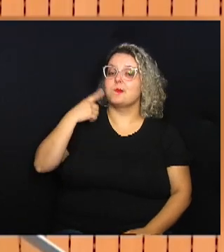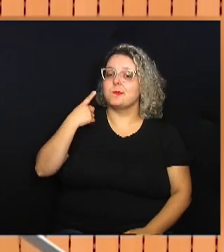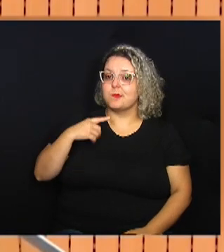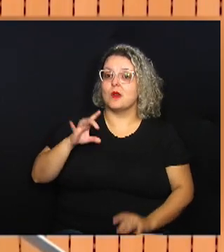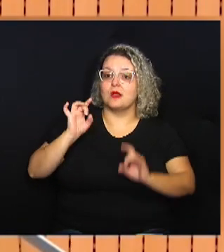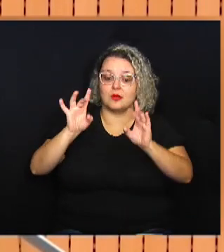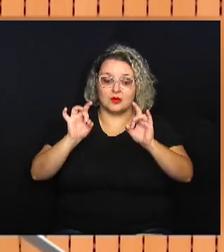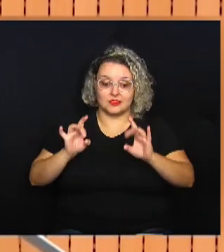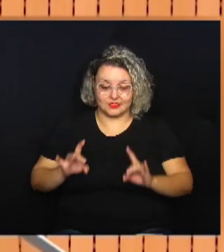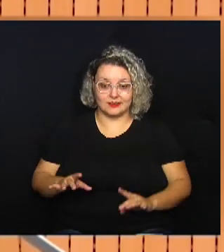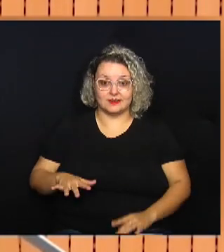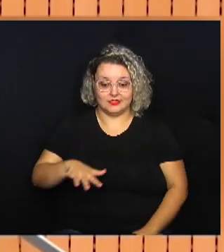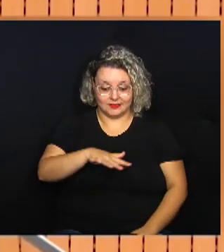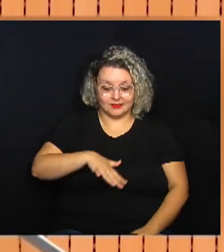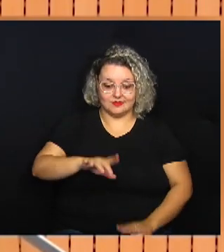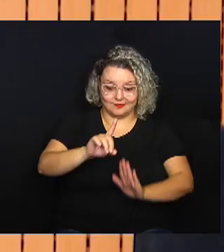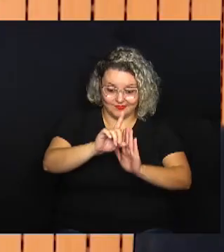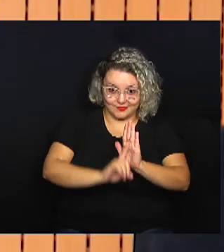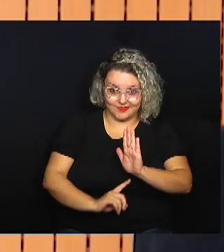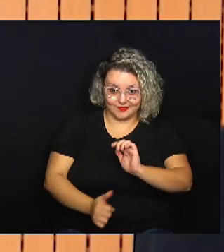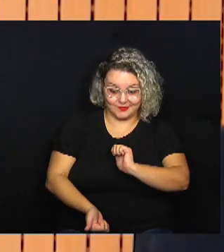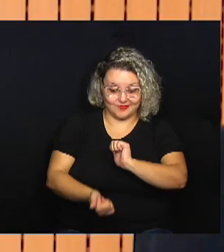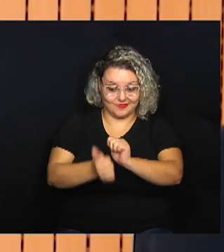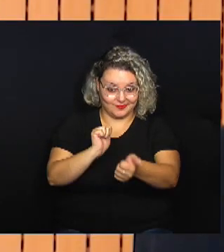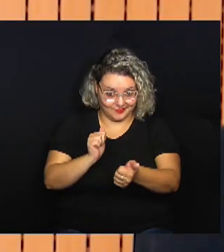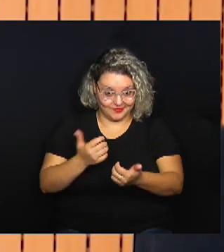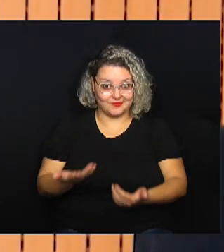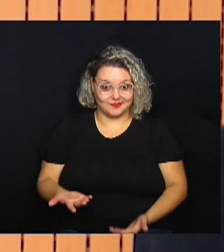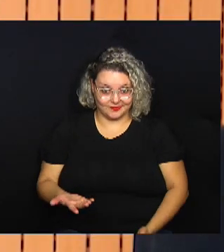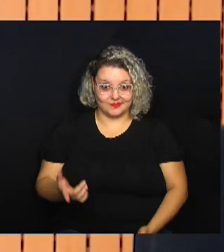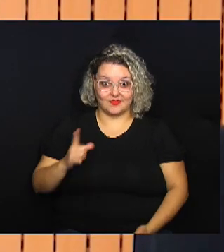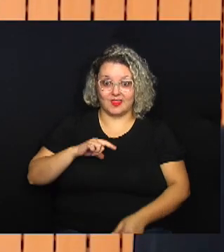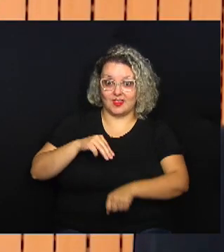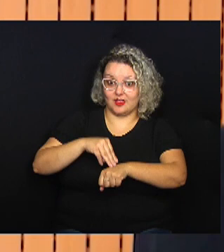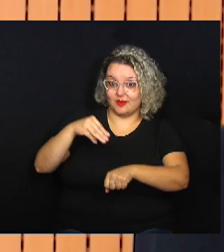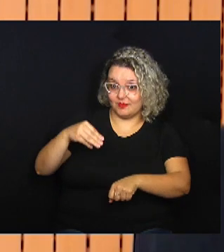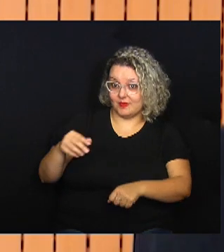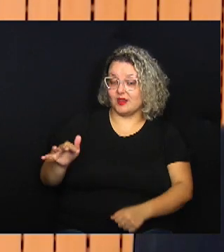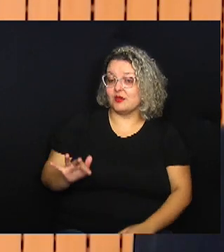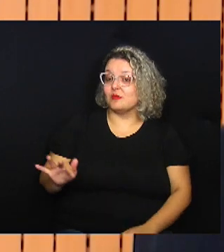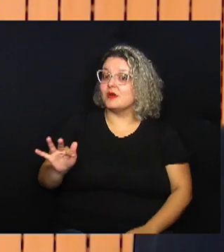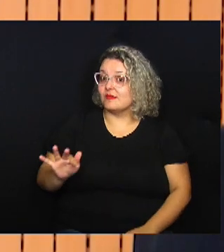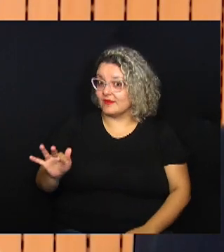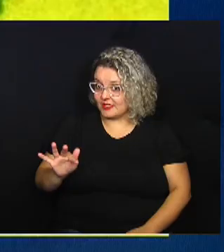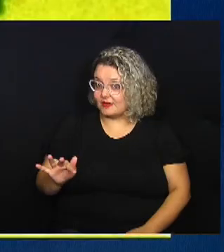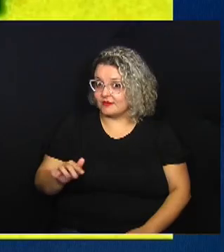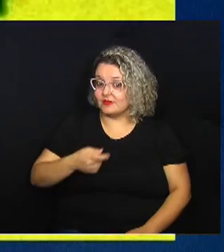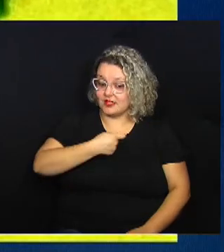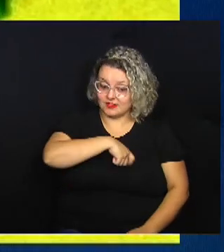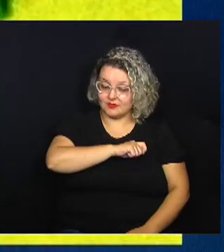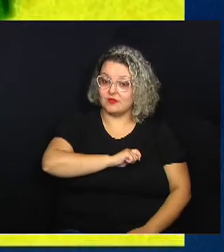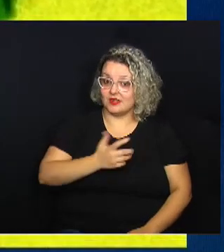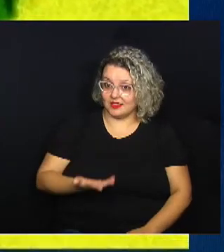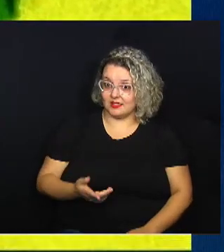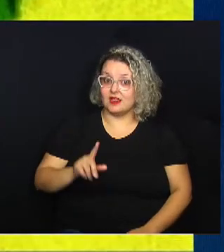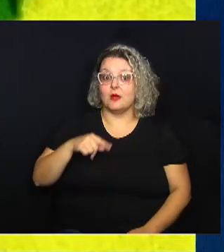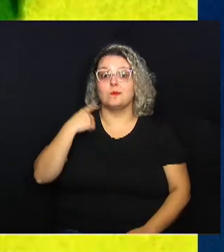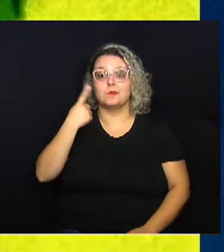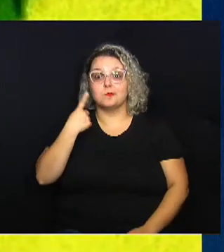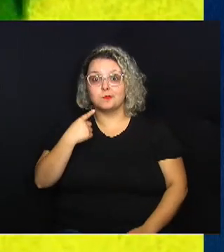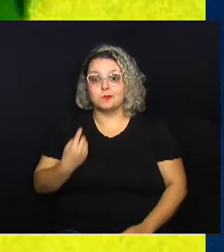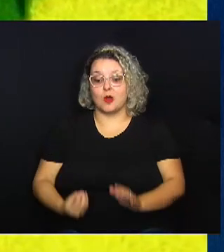especializada em Direito Desportivo tem mestrado por uma universidade da Espanha é advogado